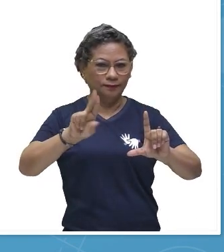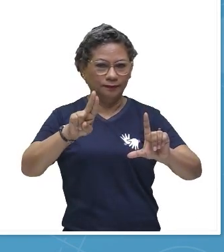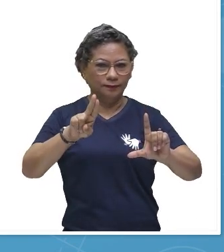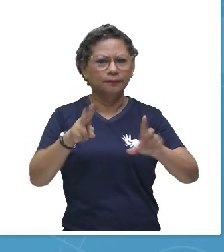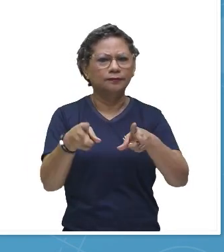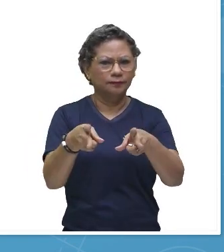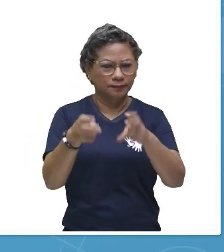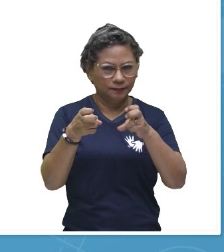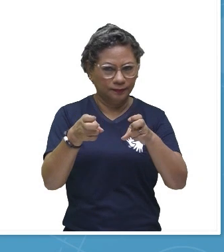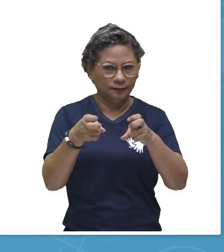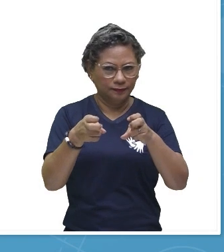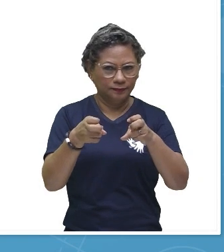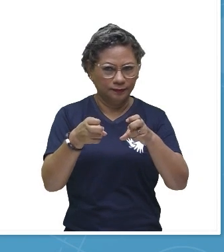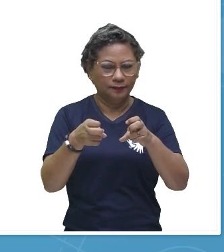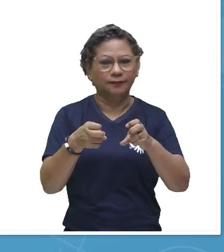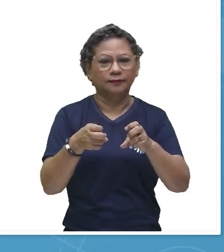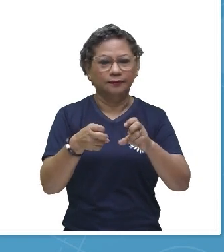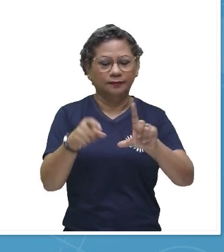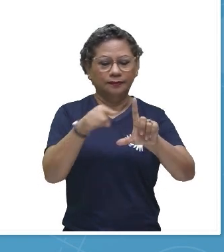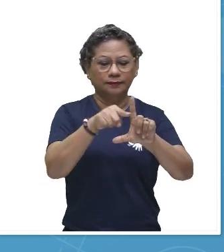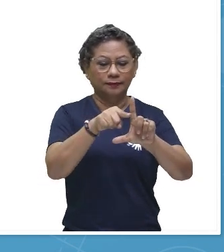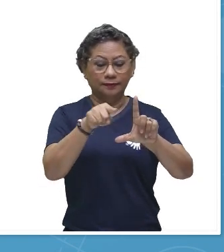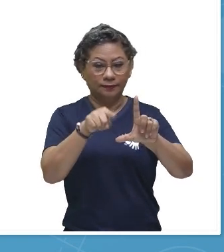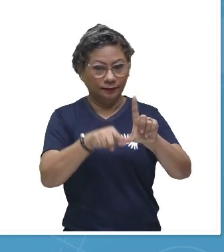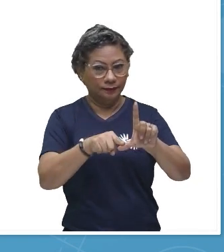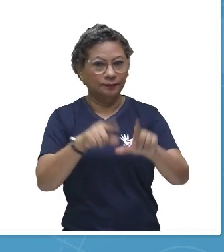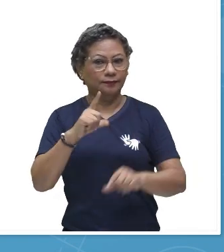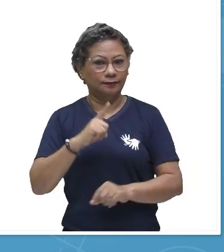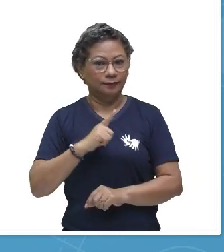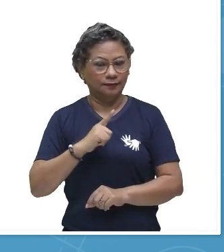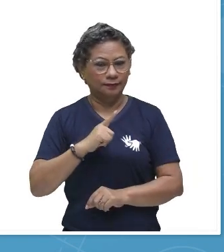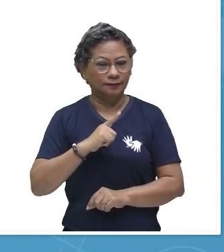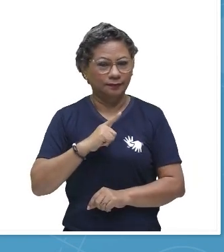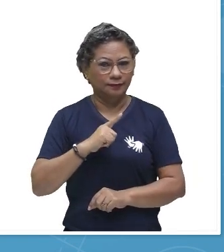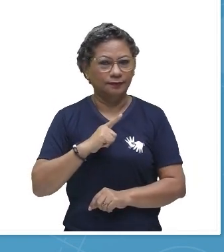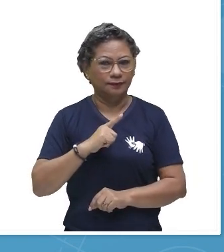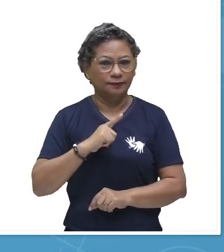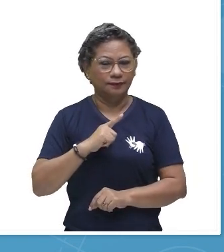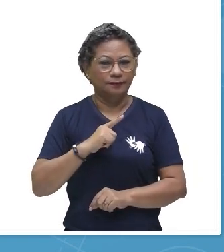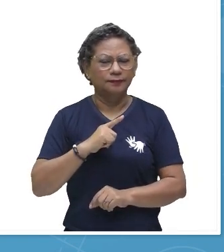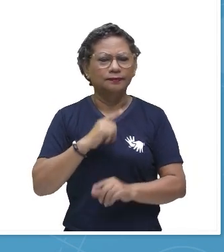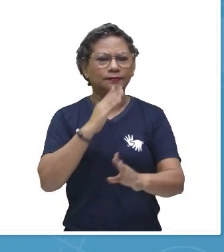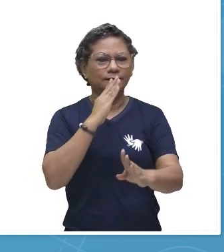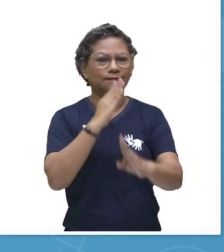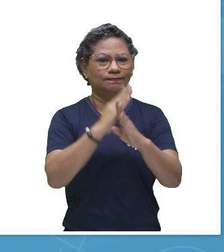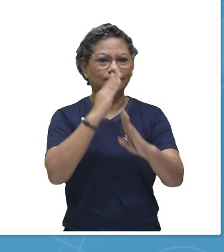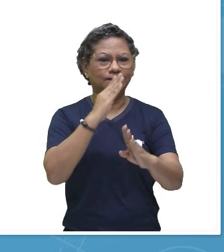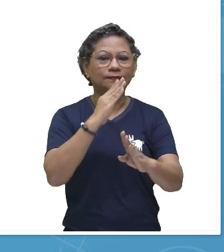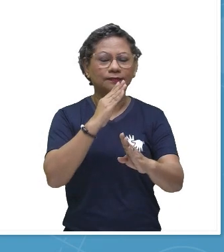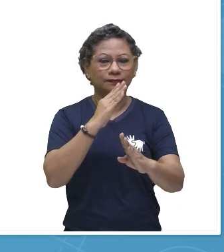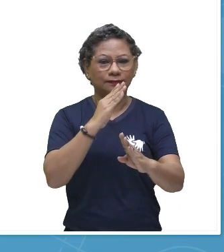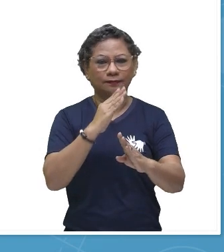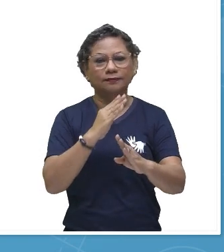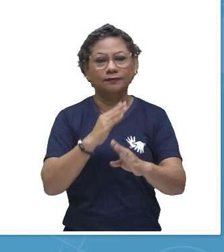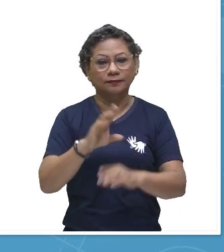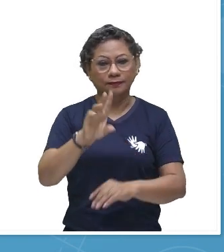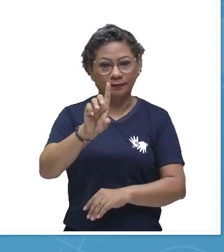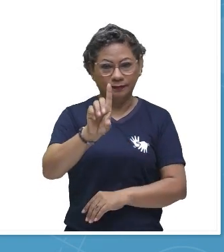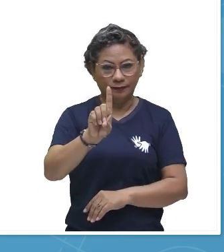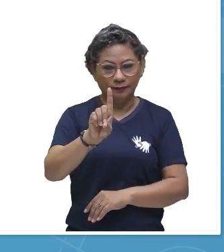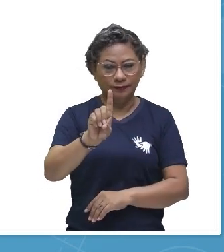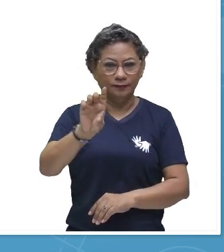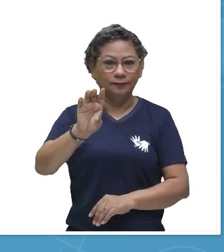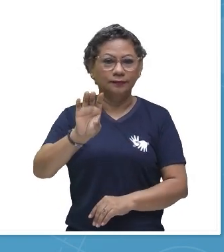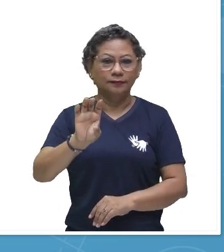vendo esse ângulo que tem aqui bem no encontro da reta D com a reta